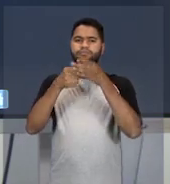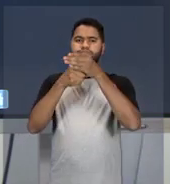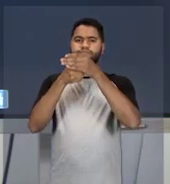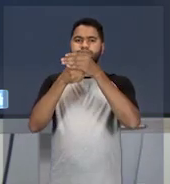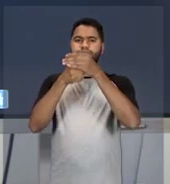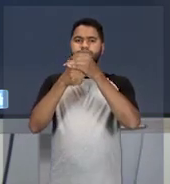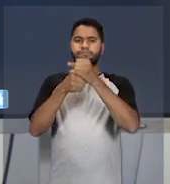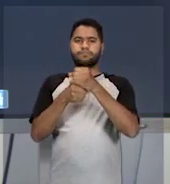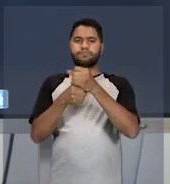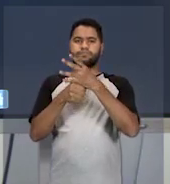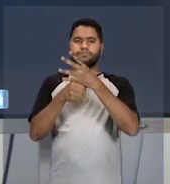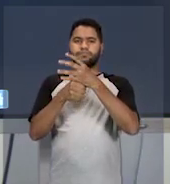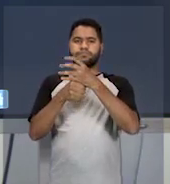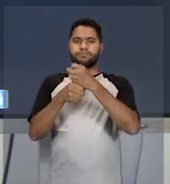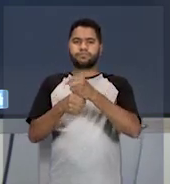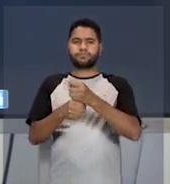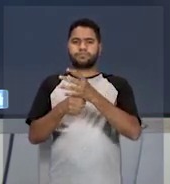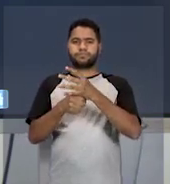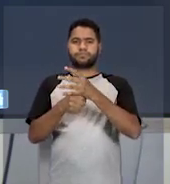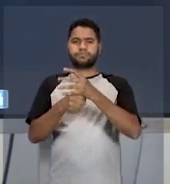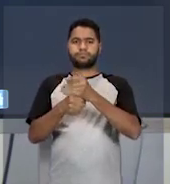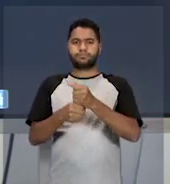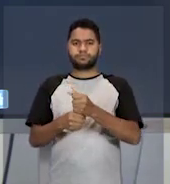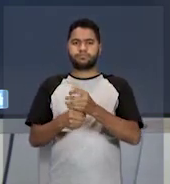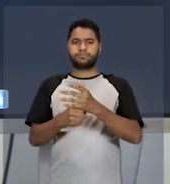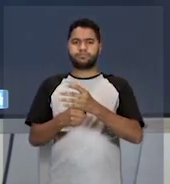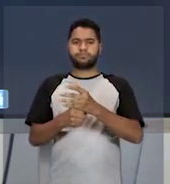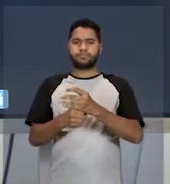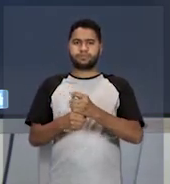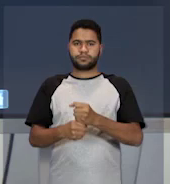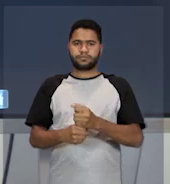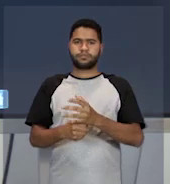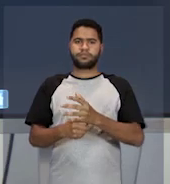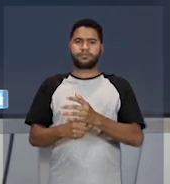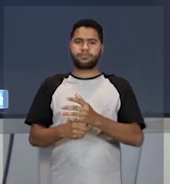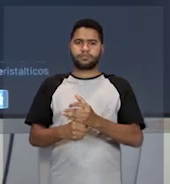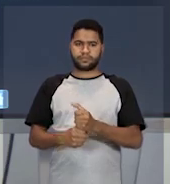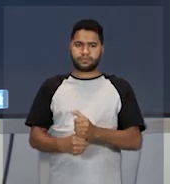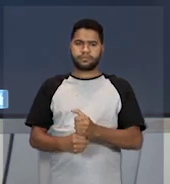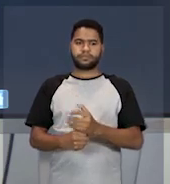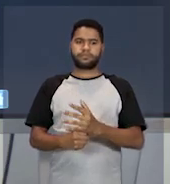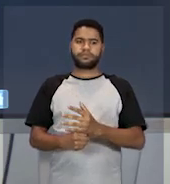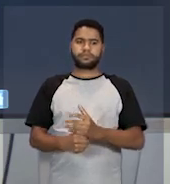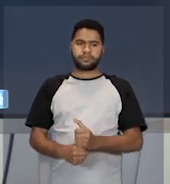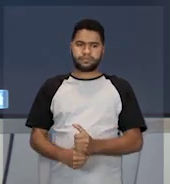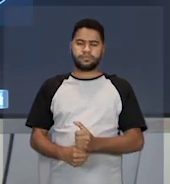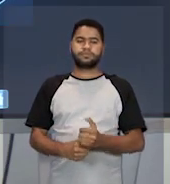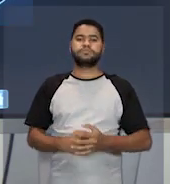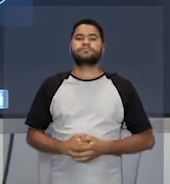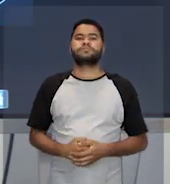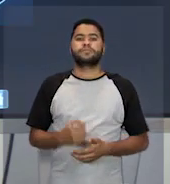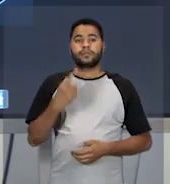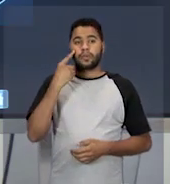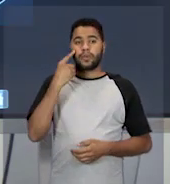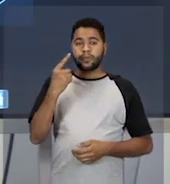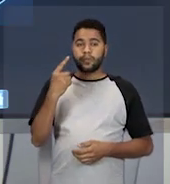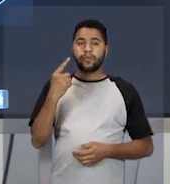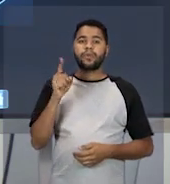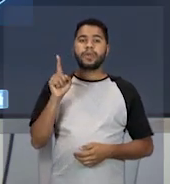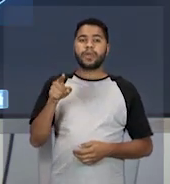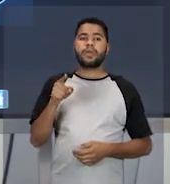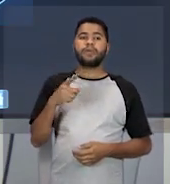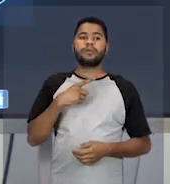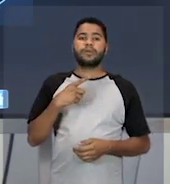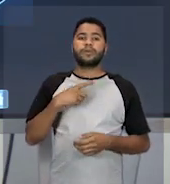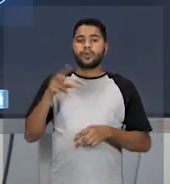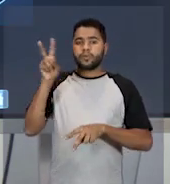houvessem contrações musculares e esse alimento vai descendo, tá? Então, vamos ver aí, só para ter